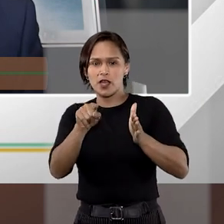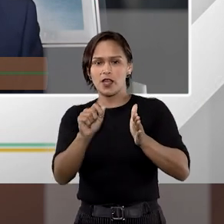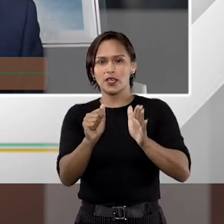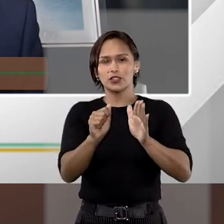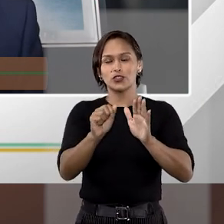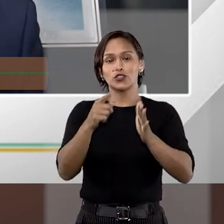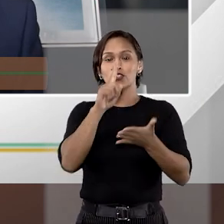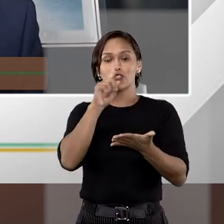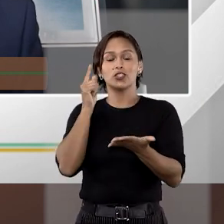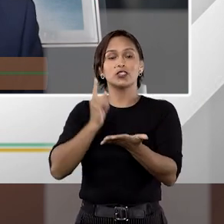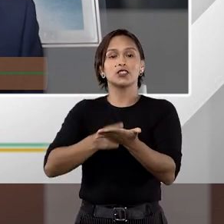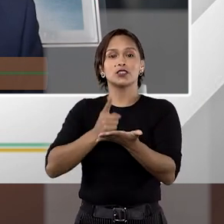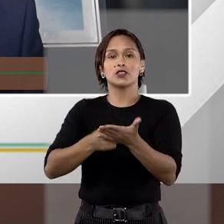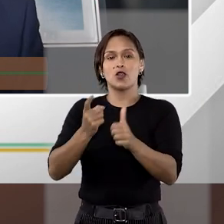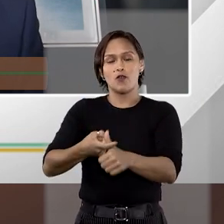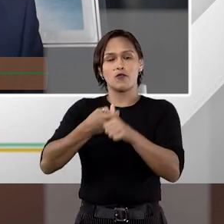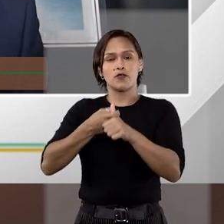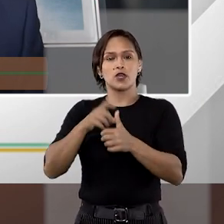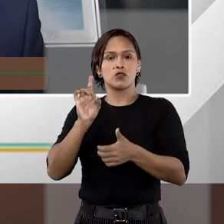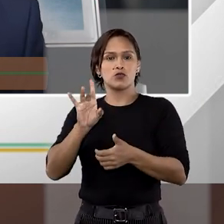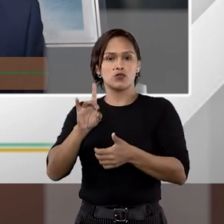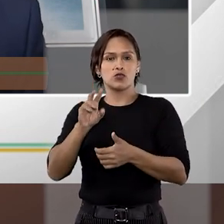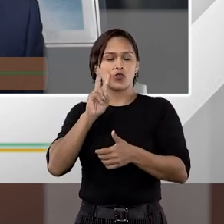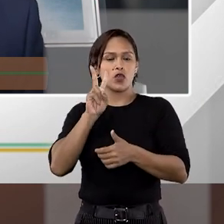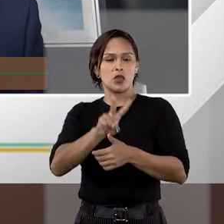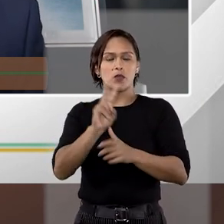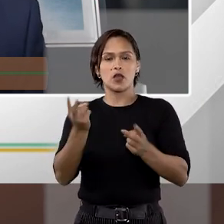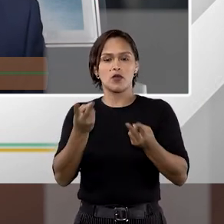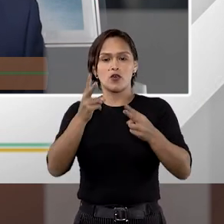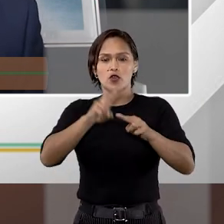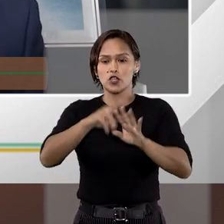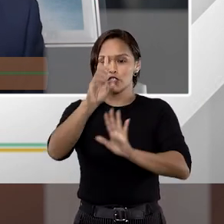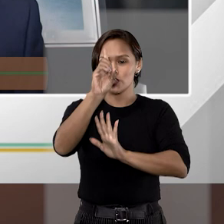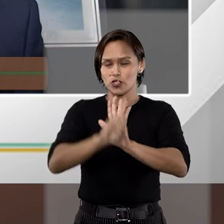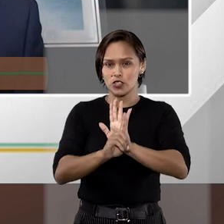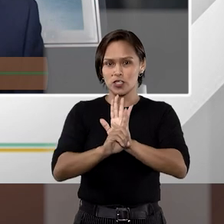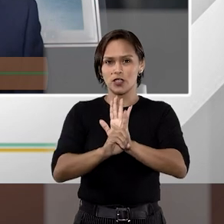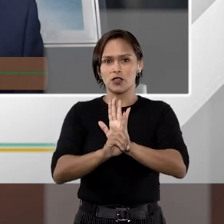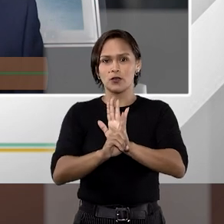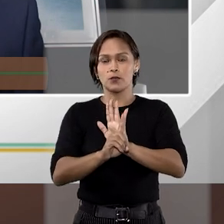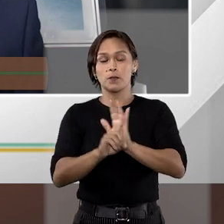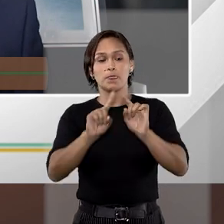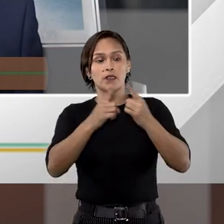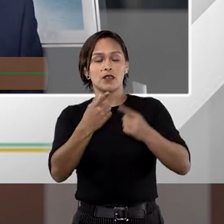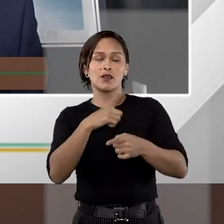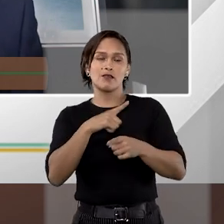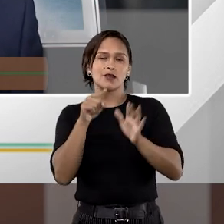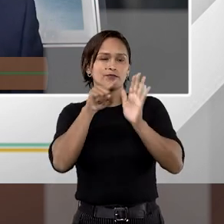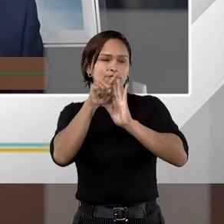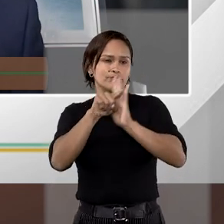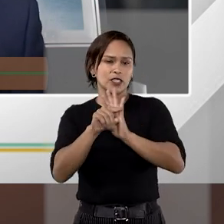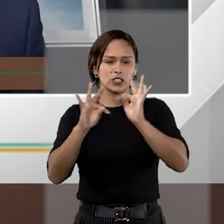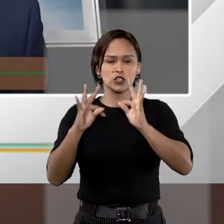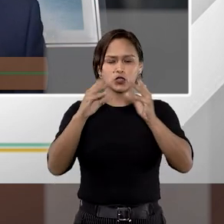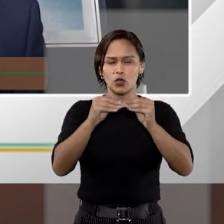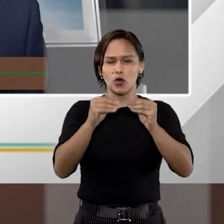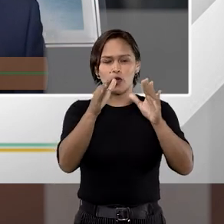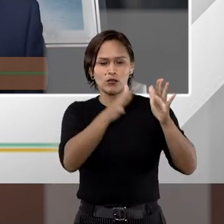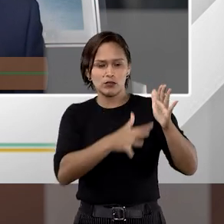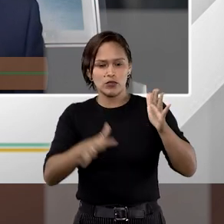pela pena de advertência É uma pena restritiva de direito por assim dizer e se você for analisar